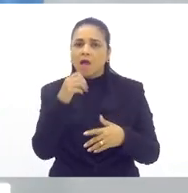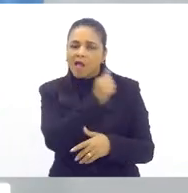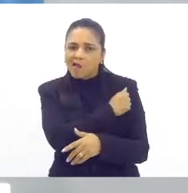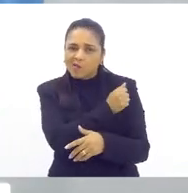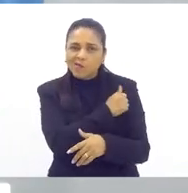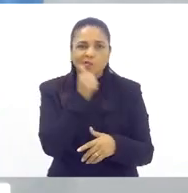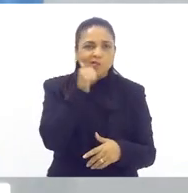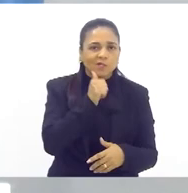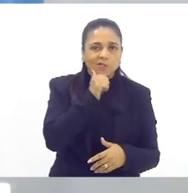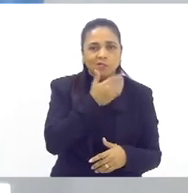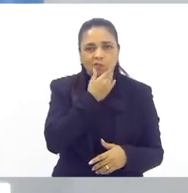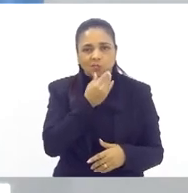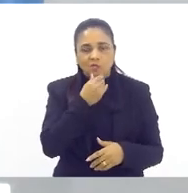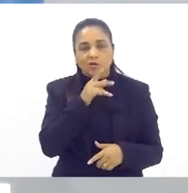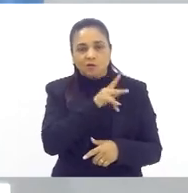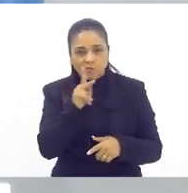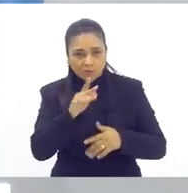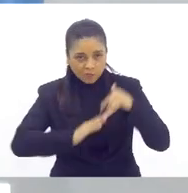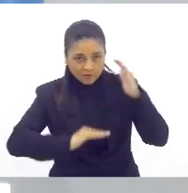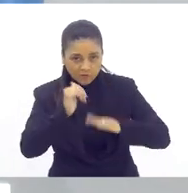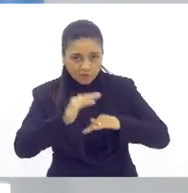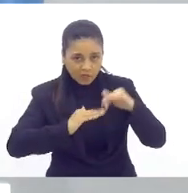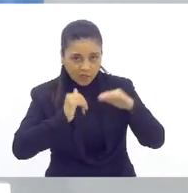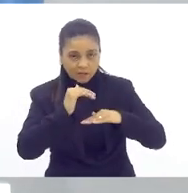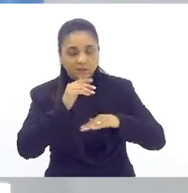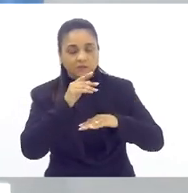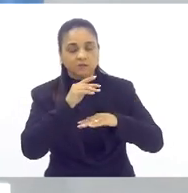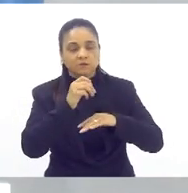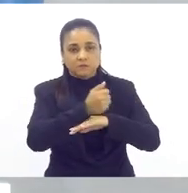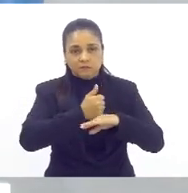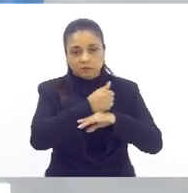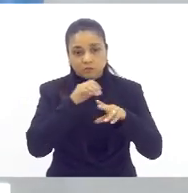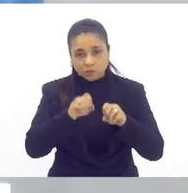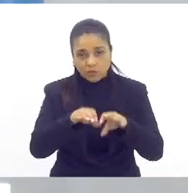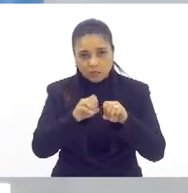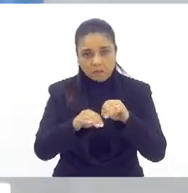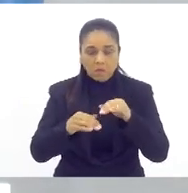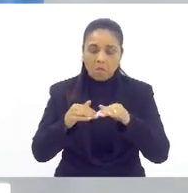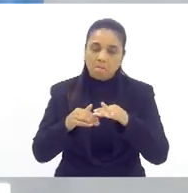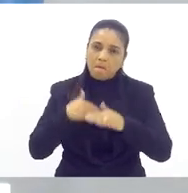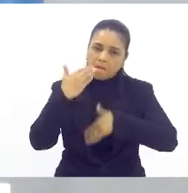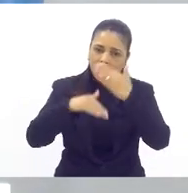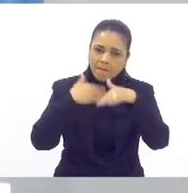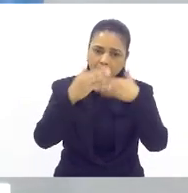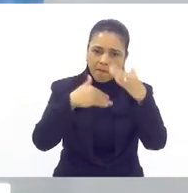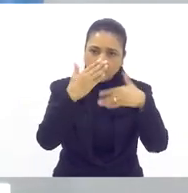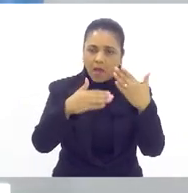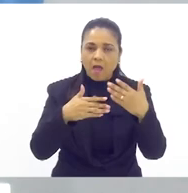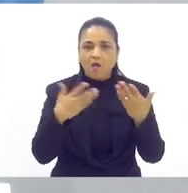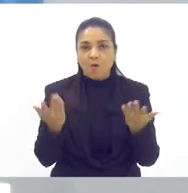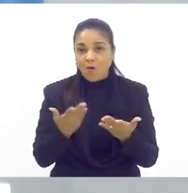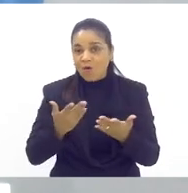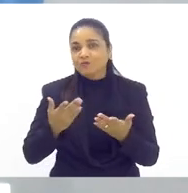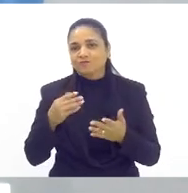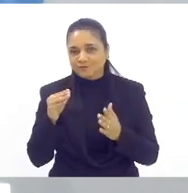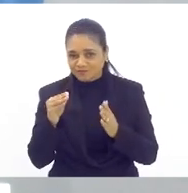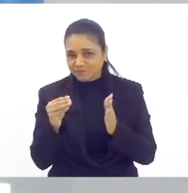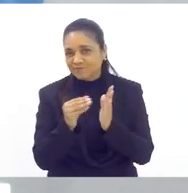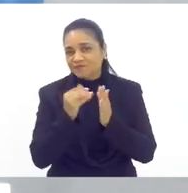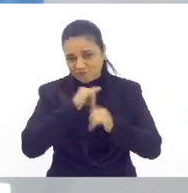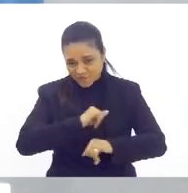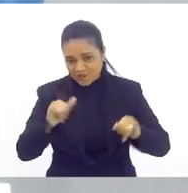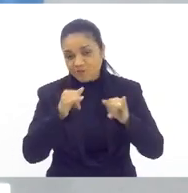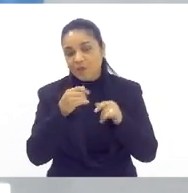voem né até onde onde der até o limite foi colocado aqui uma premiação recebida muito importante